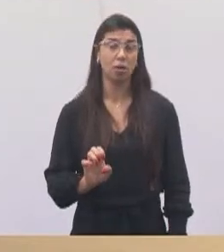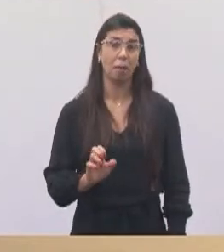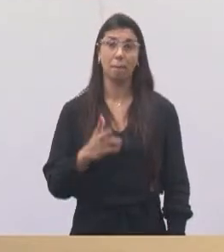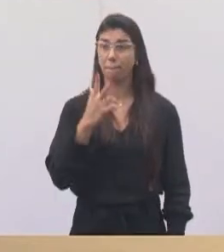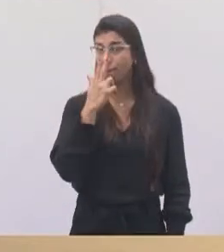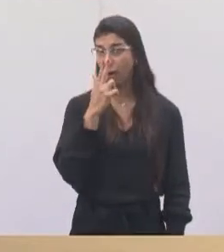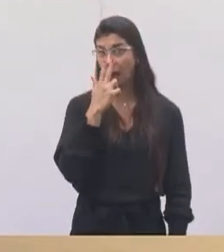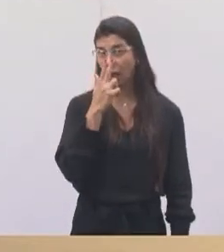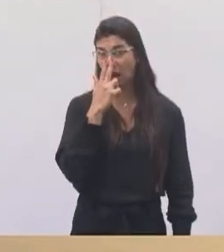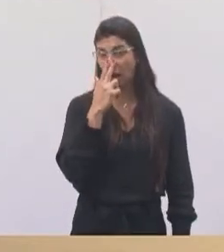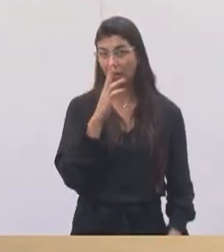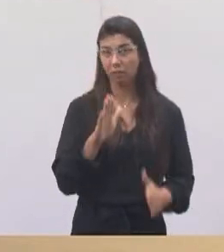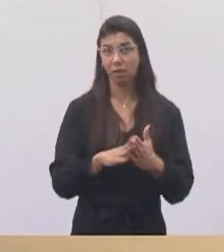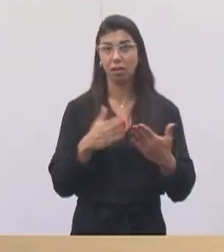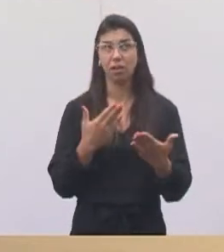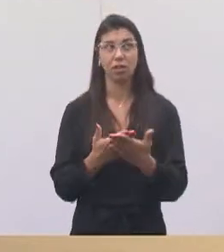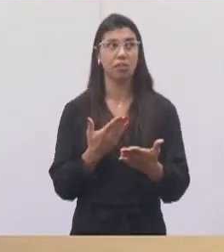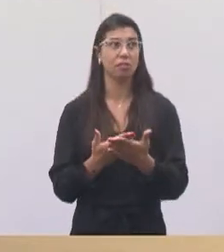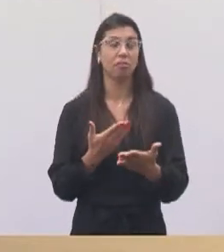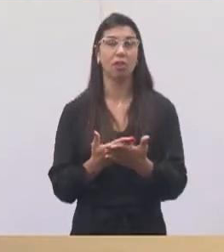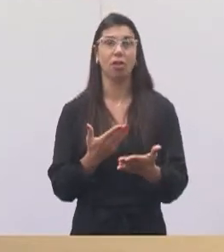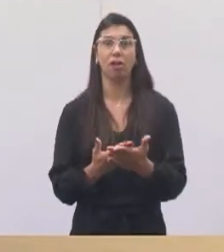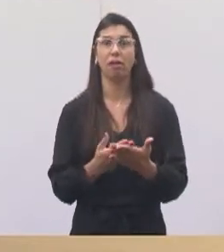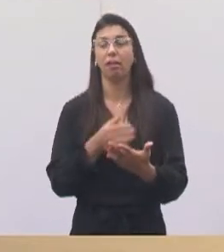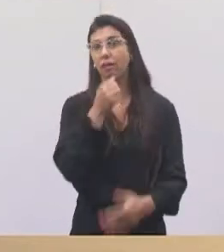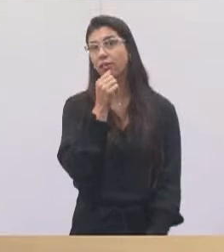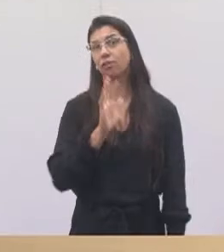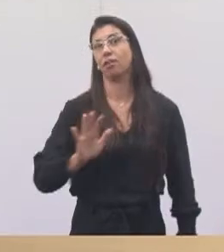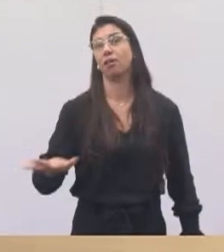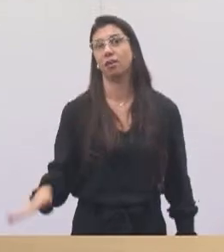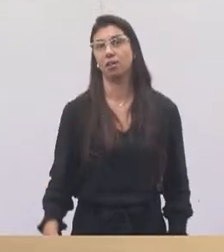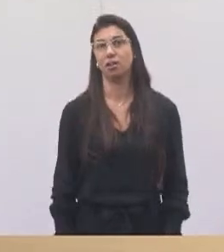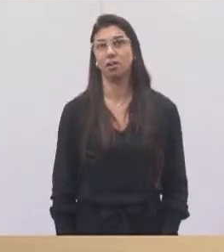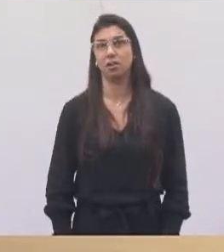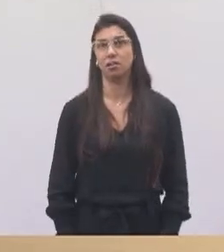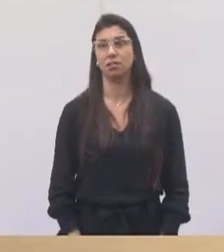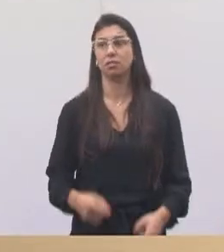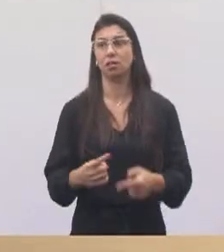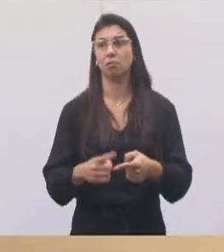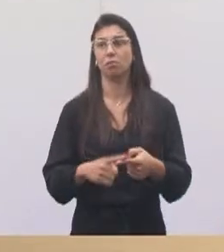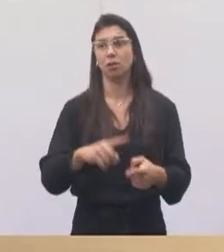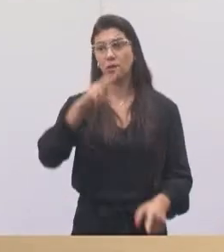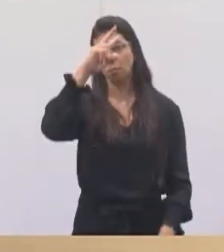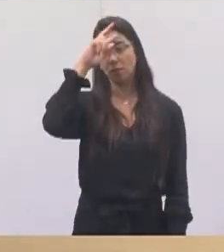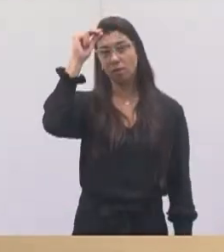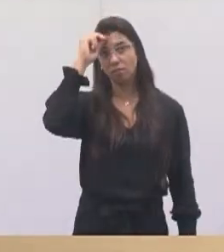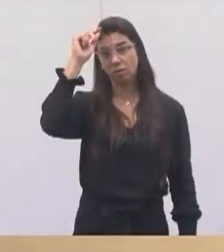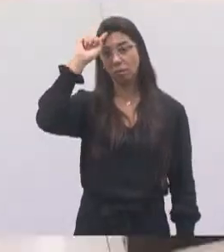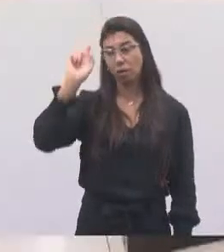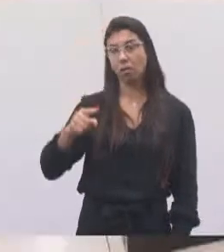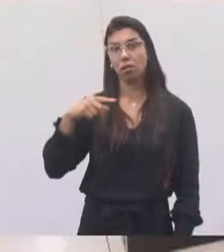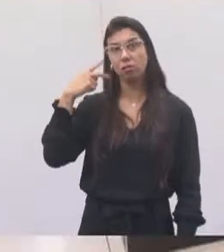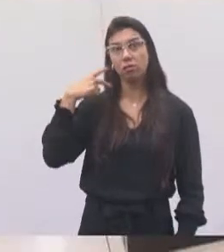do professor Raimundo, que tem até o prefeito lá, está mandando aí vereador estudar.